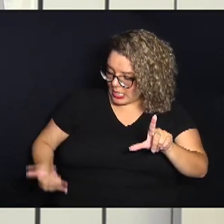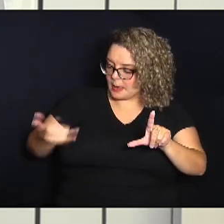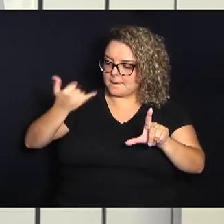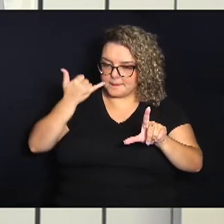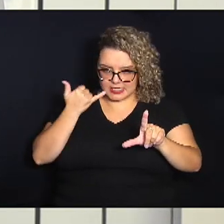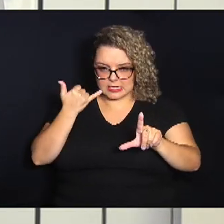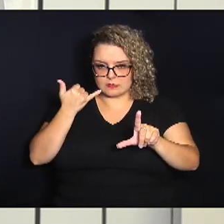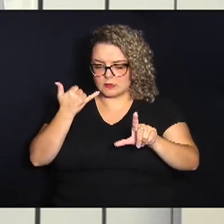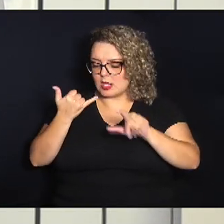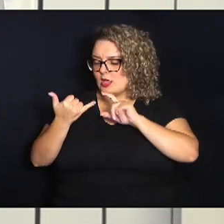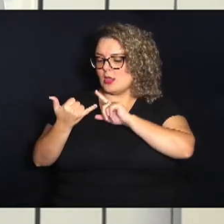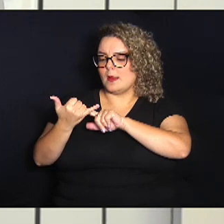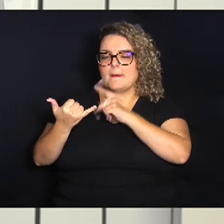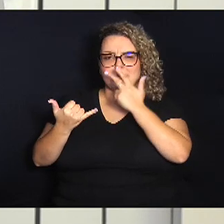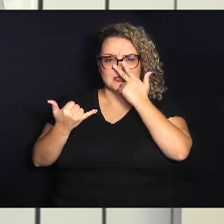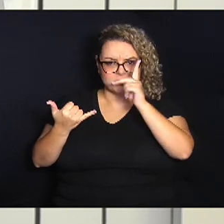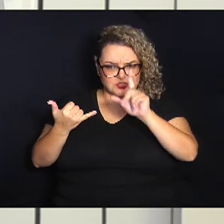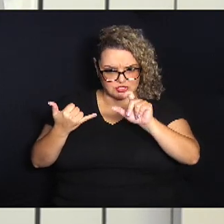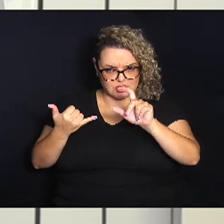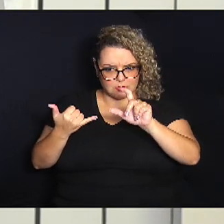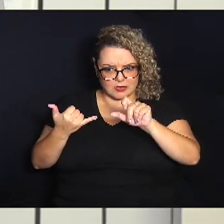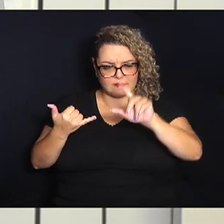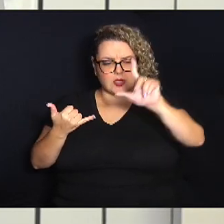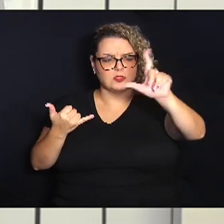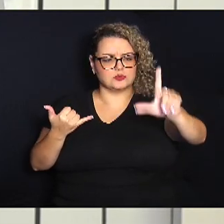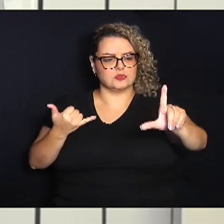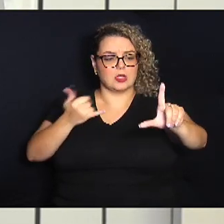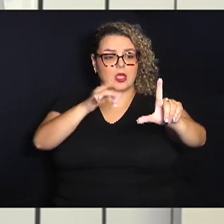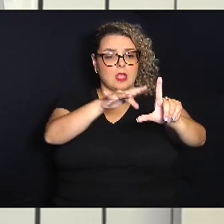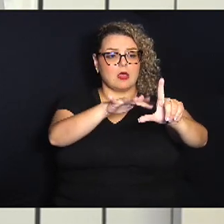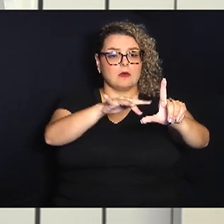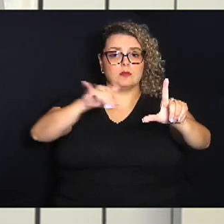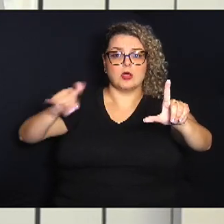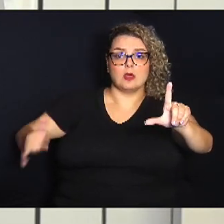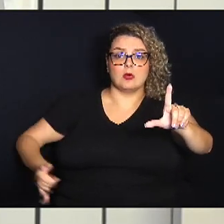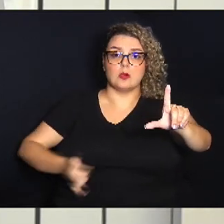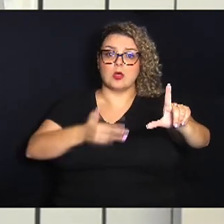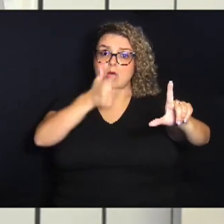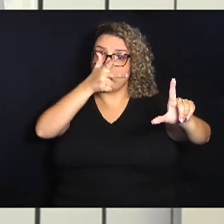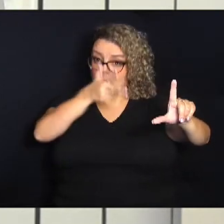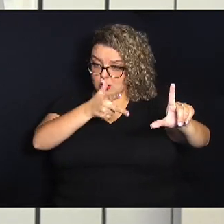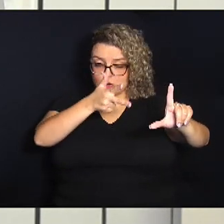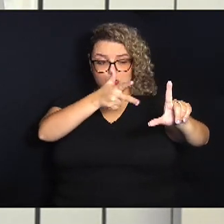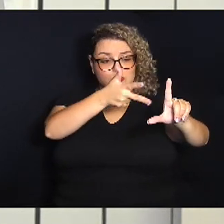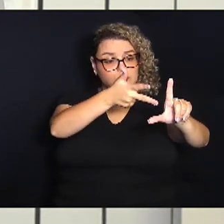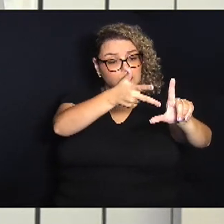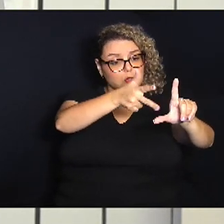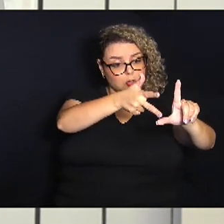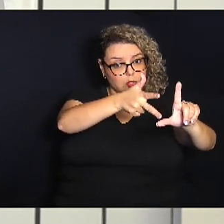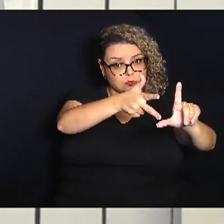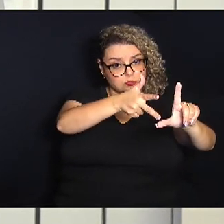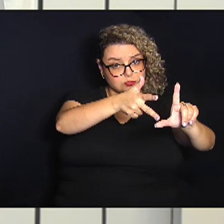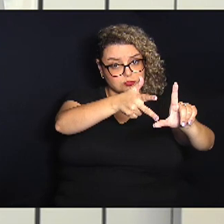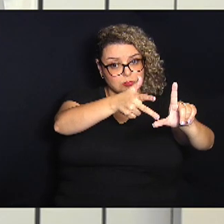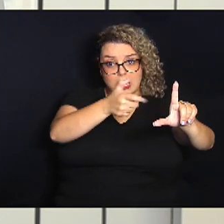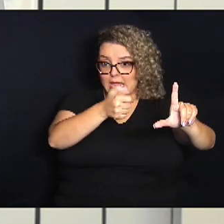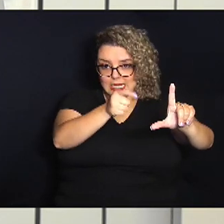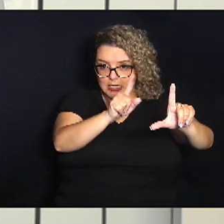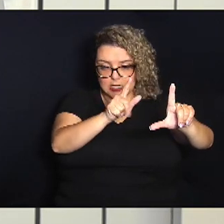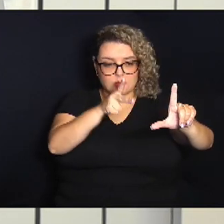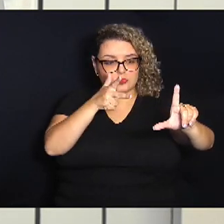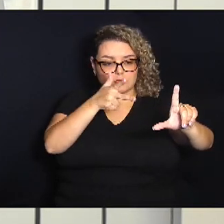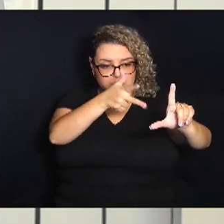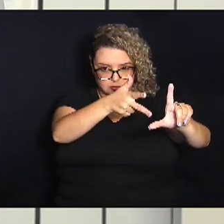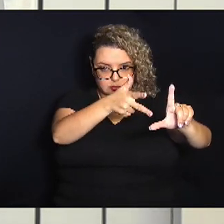celular, abra a câmera como se fosse tirar uma foto e com a câmera do seu celular apontada aqui para este QR